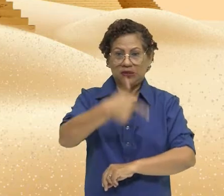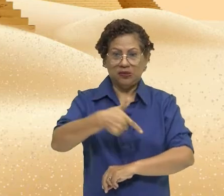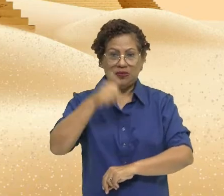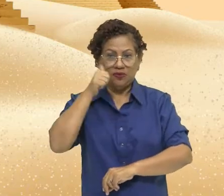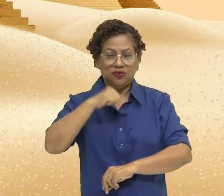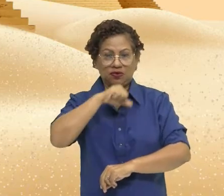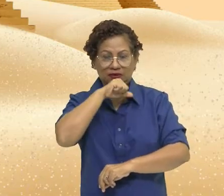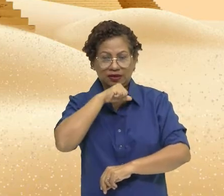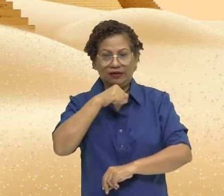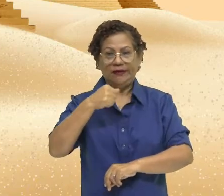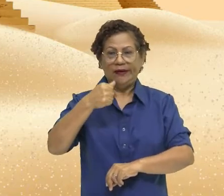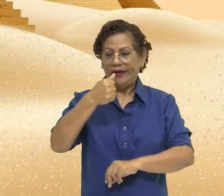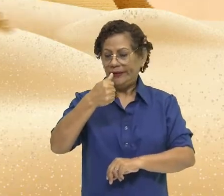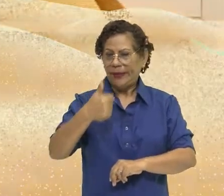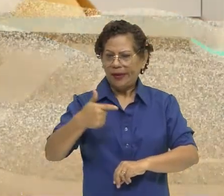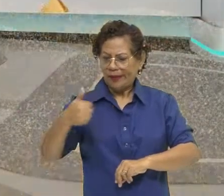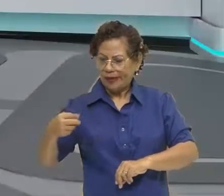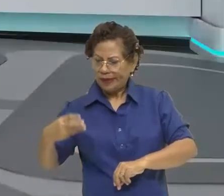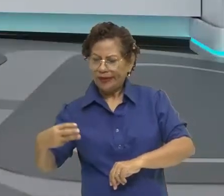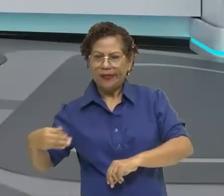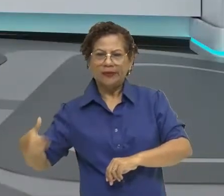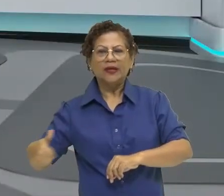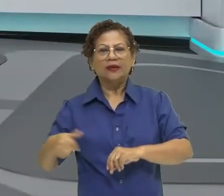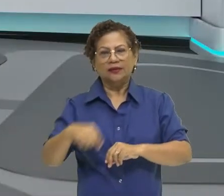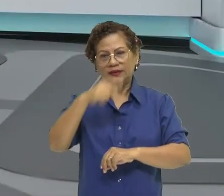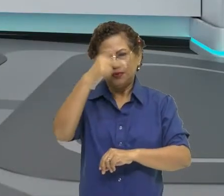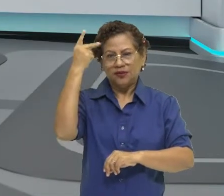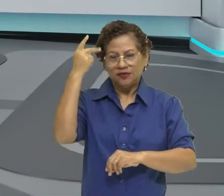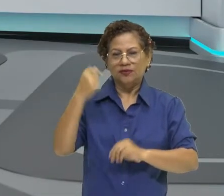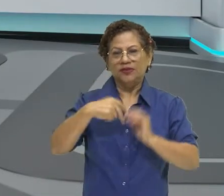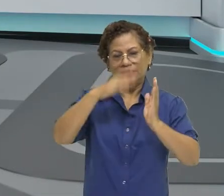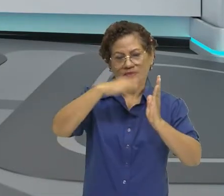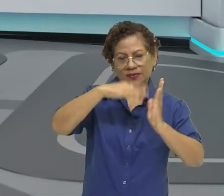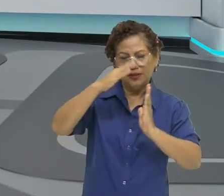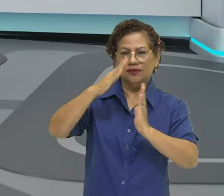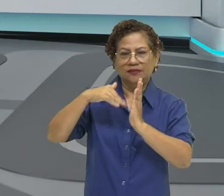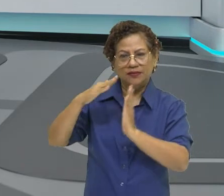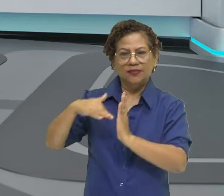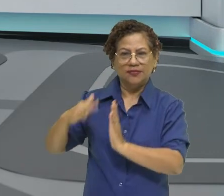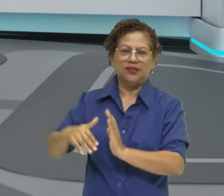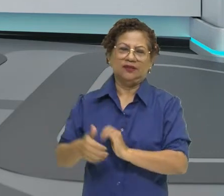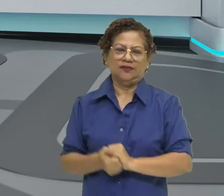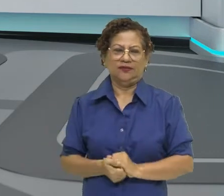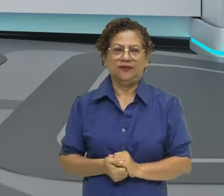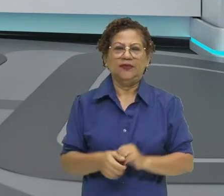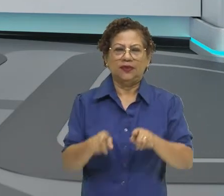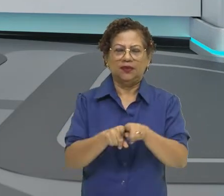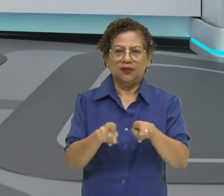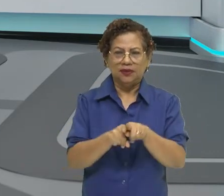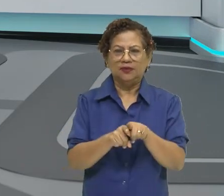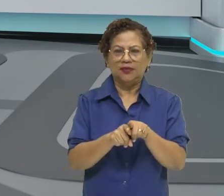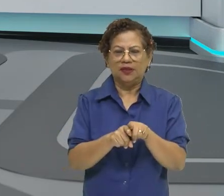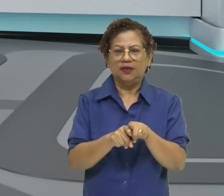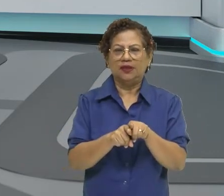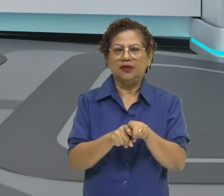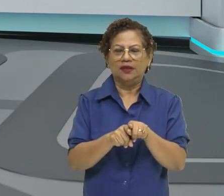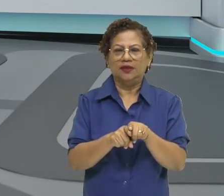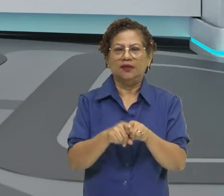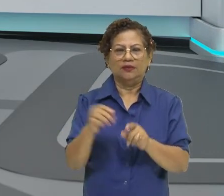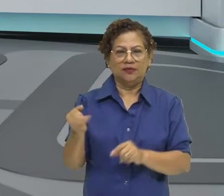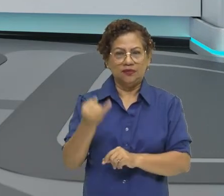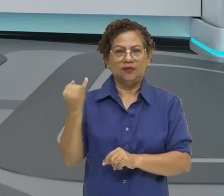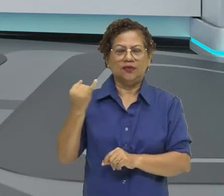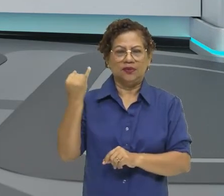né, esse desejo de estar adorando a imagem. E na arquitetura, esse caráter enigmático, né,